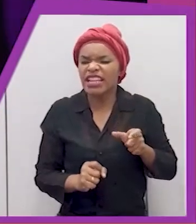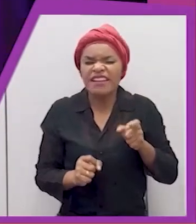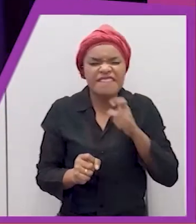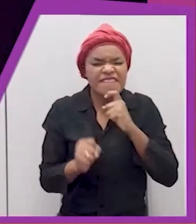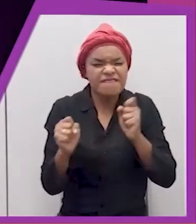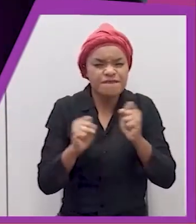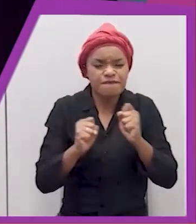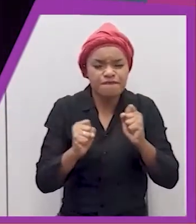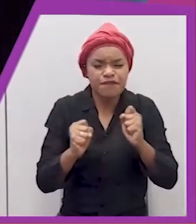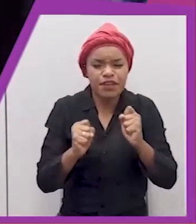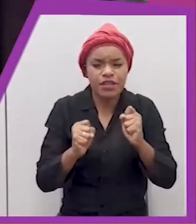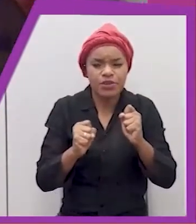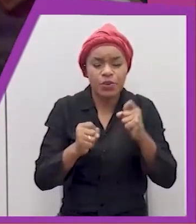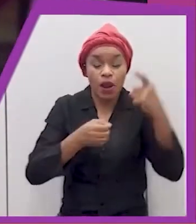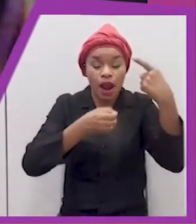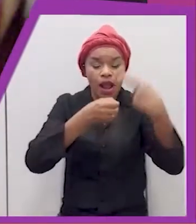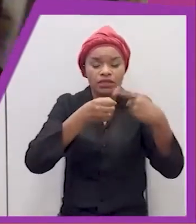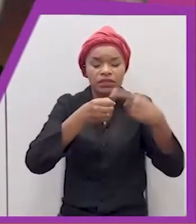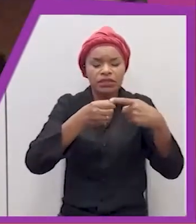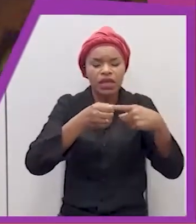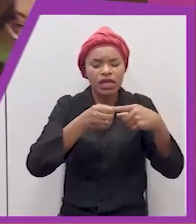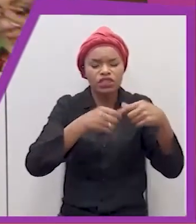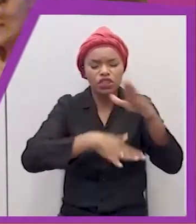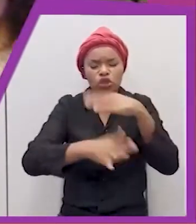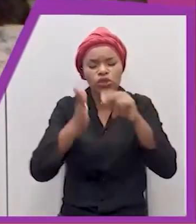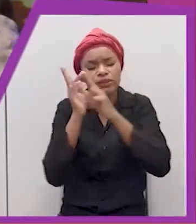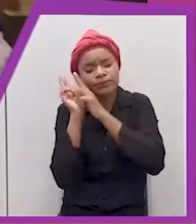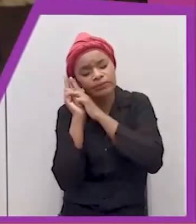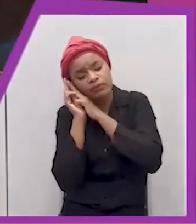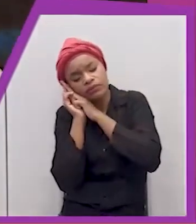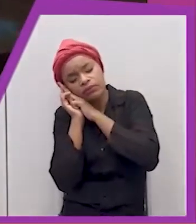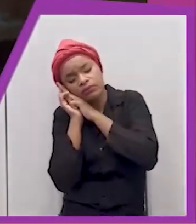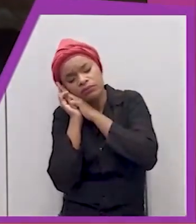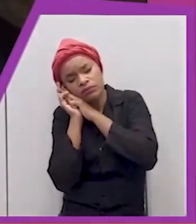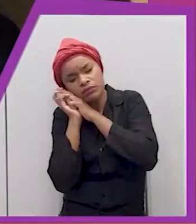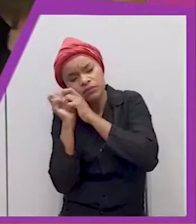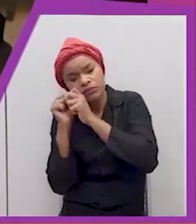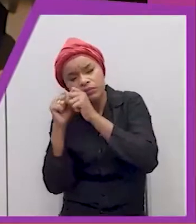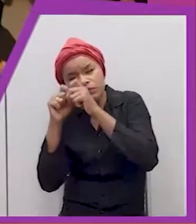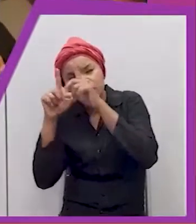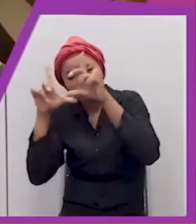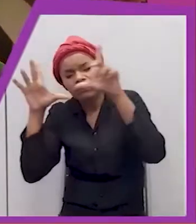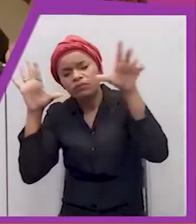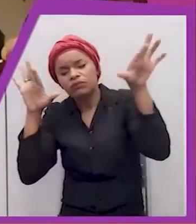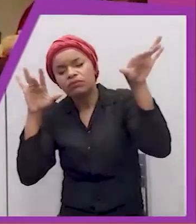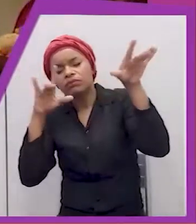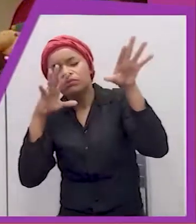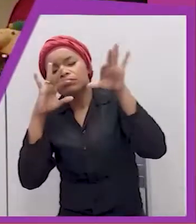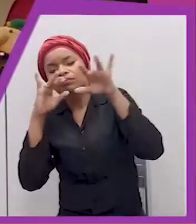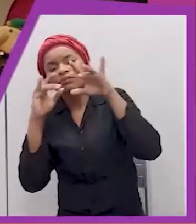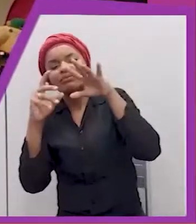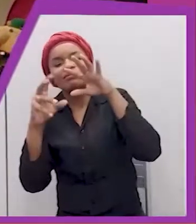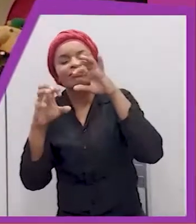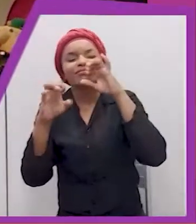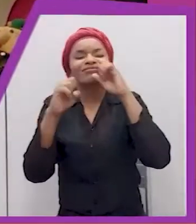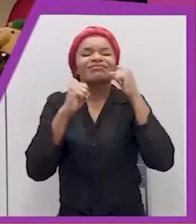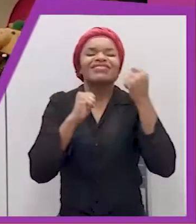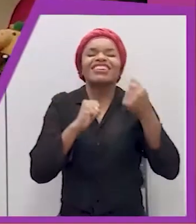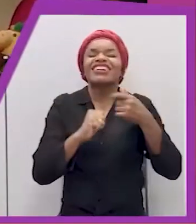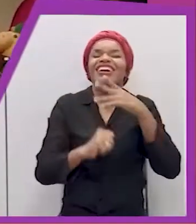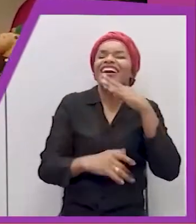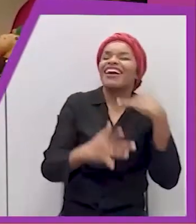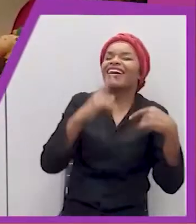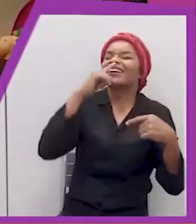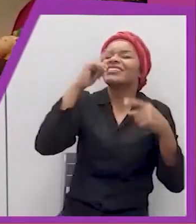i-tec Numa Fria madrugada cidade que ainda dormia foi